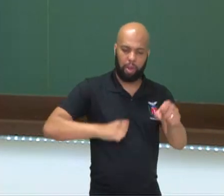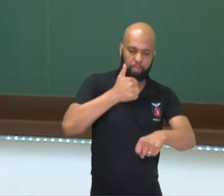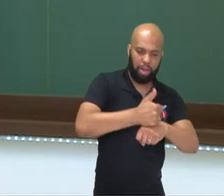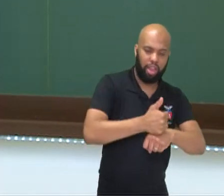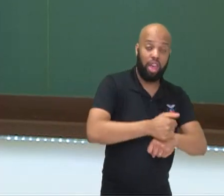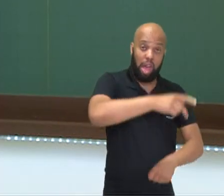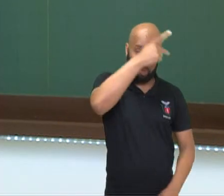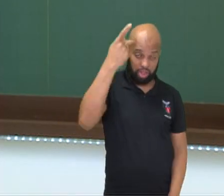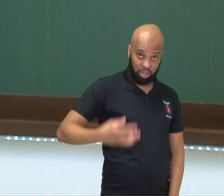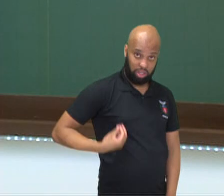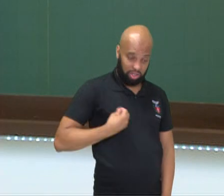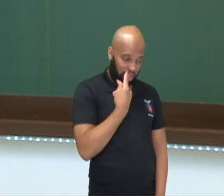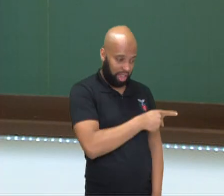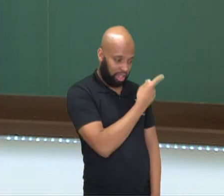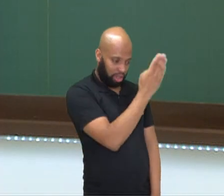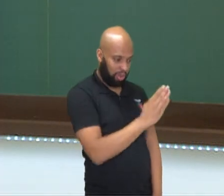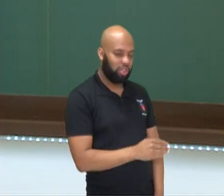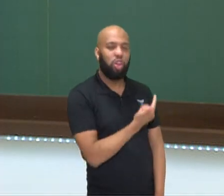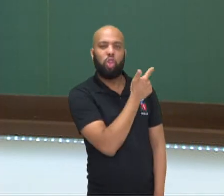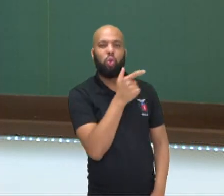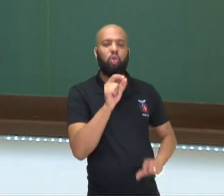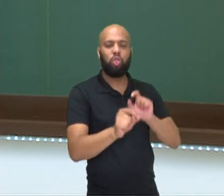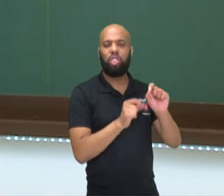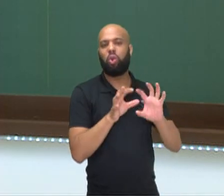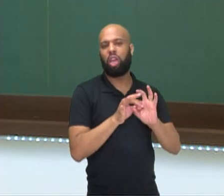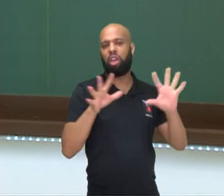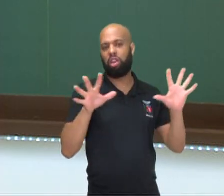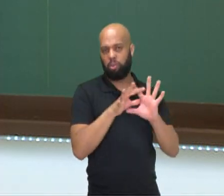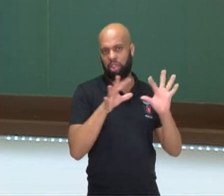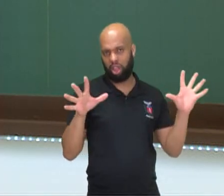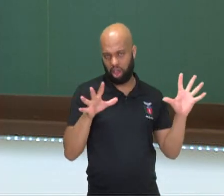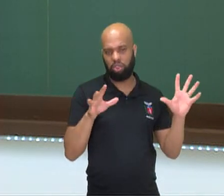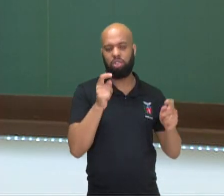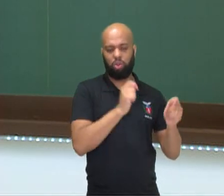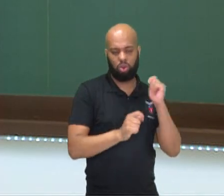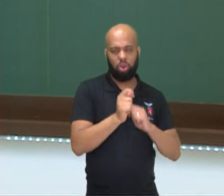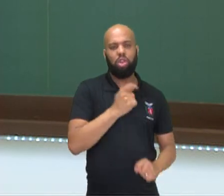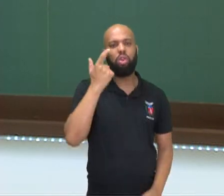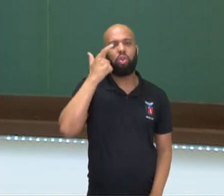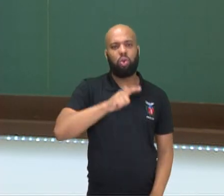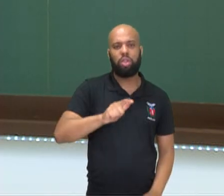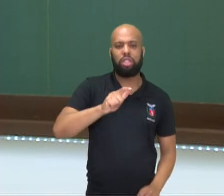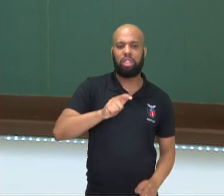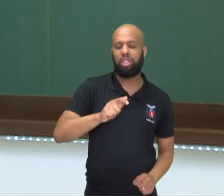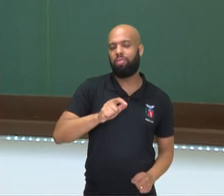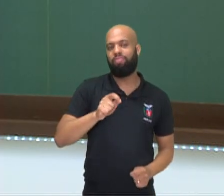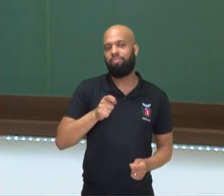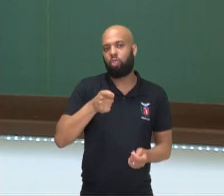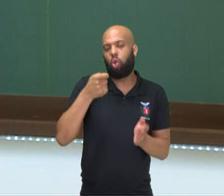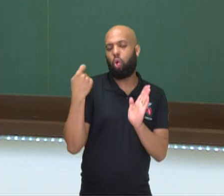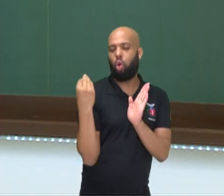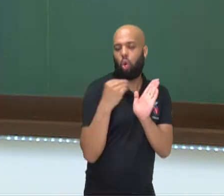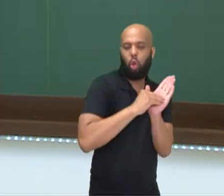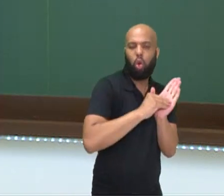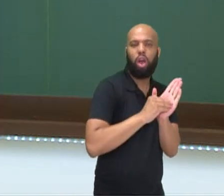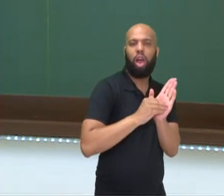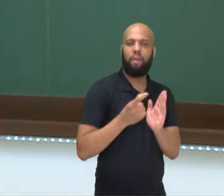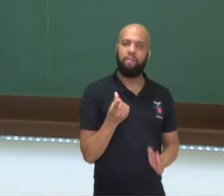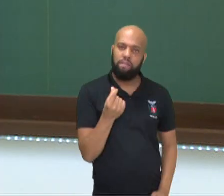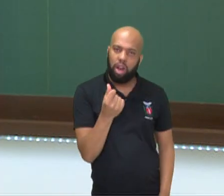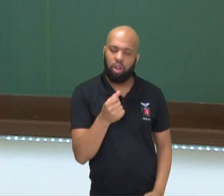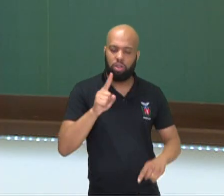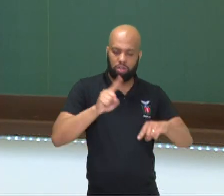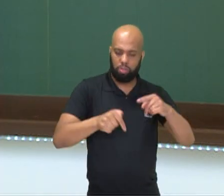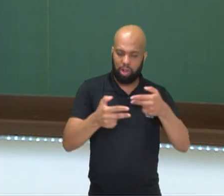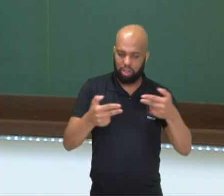não tinham poder econômico, eles não tinham uma liberdade econômica para poder dar preços aos produtos e